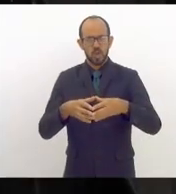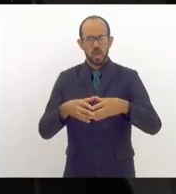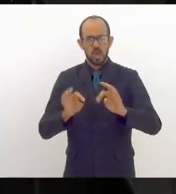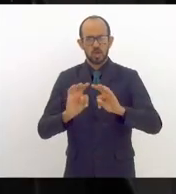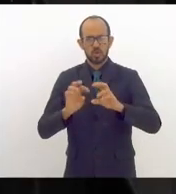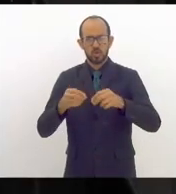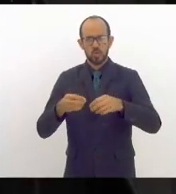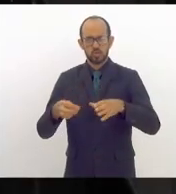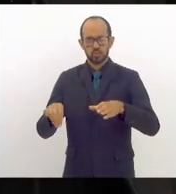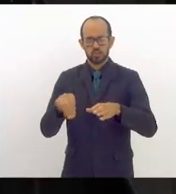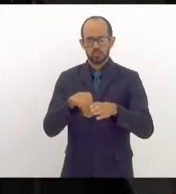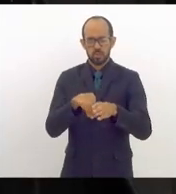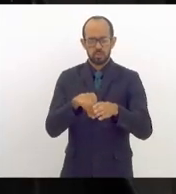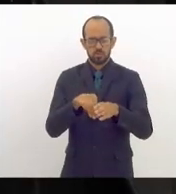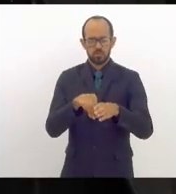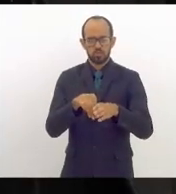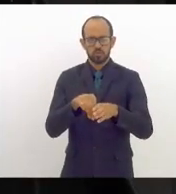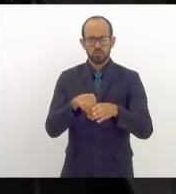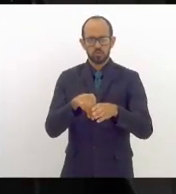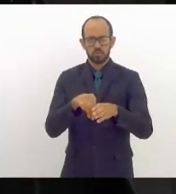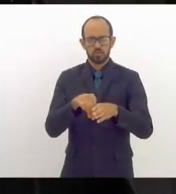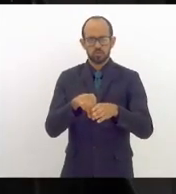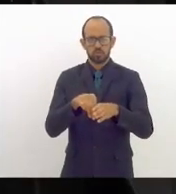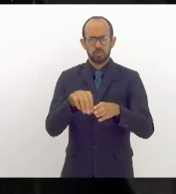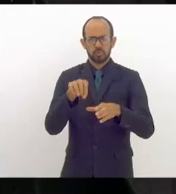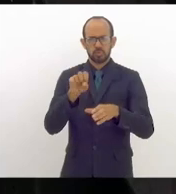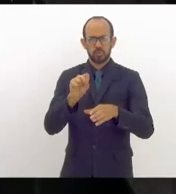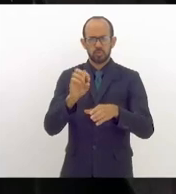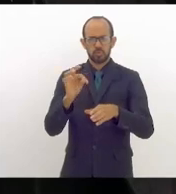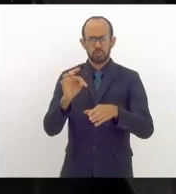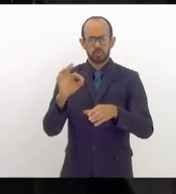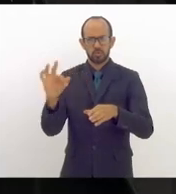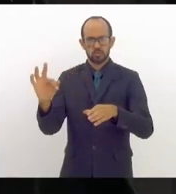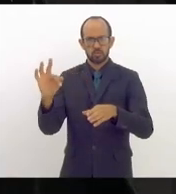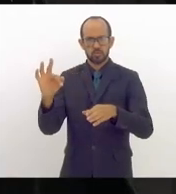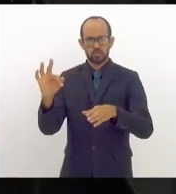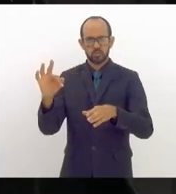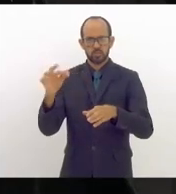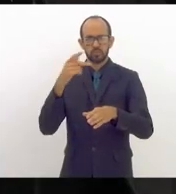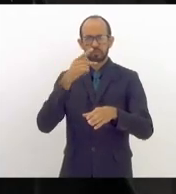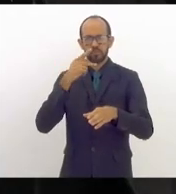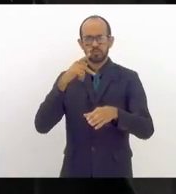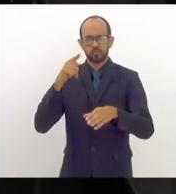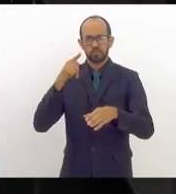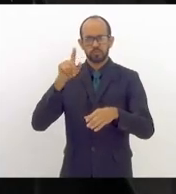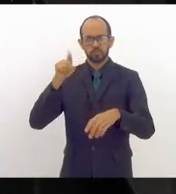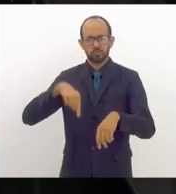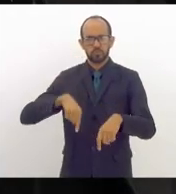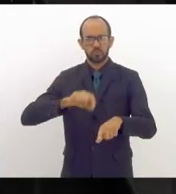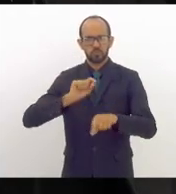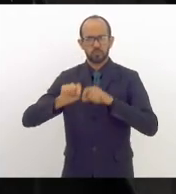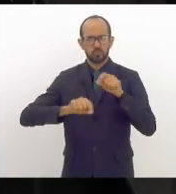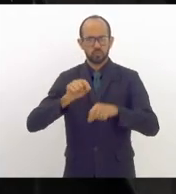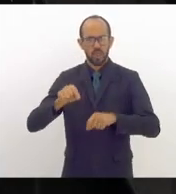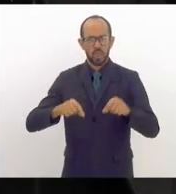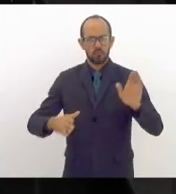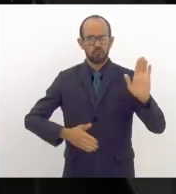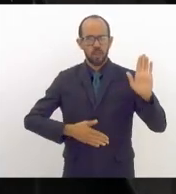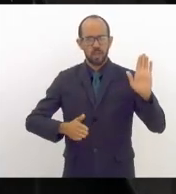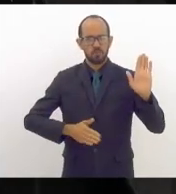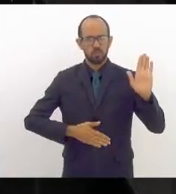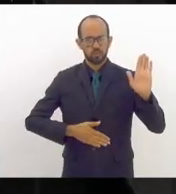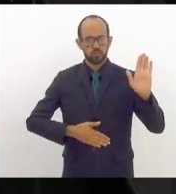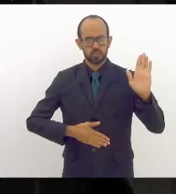os membros a todos os ministros do Supremo Tribunal Federal dizendo que se trata que são vagabundos